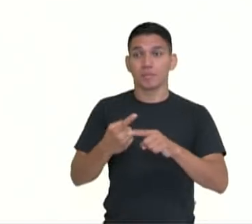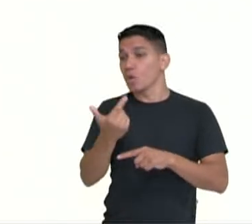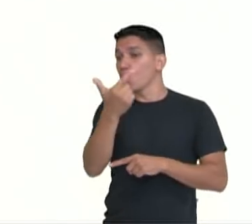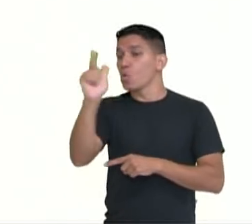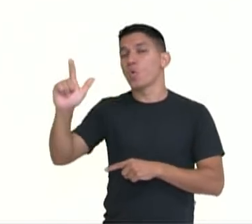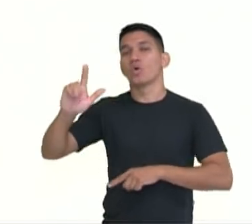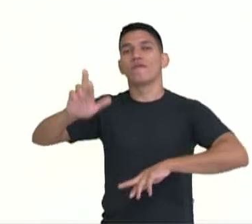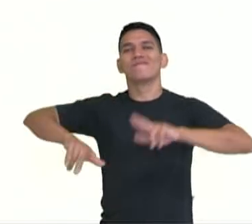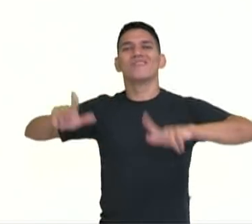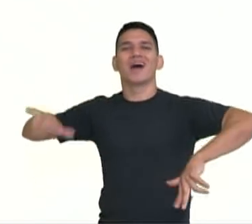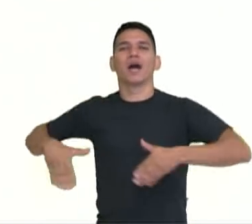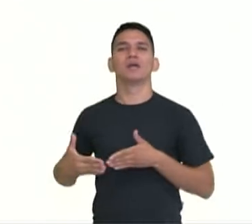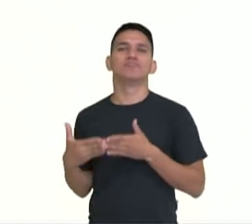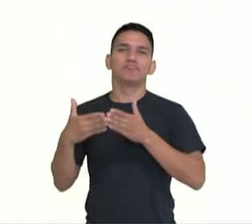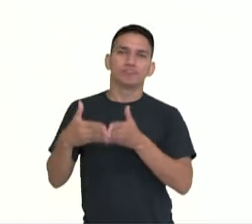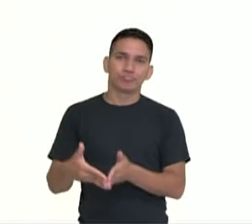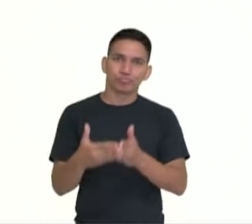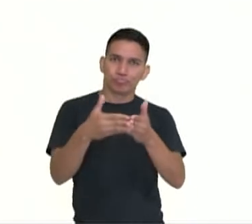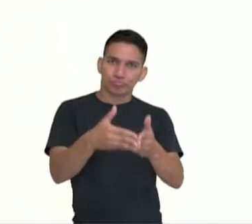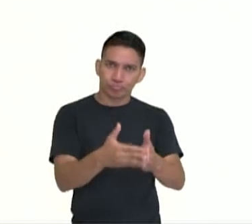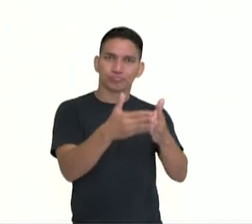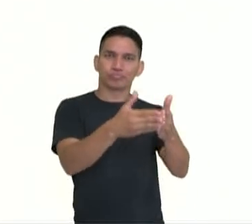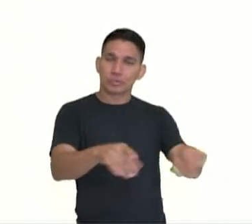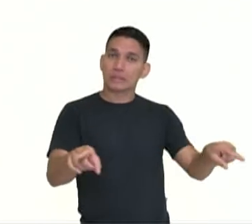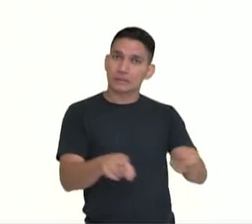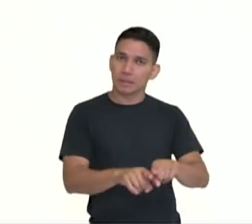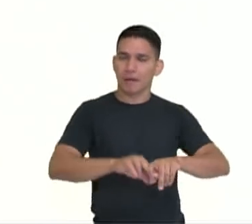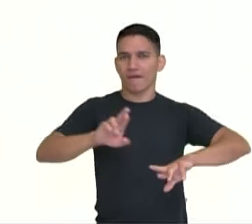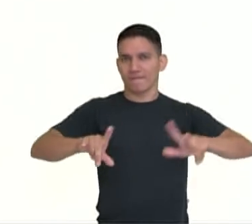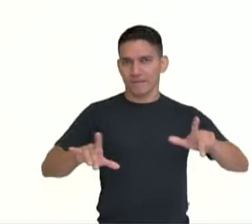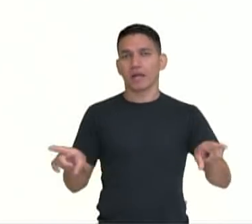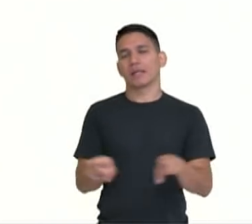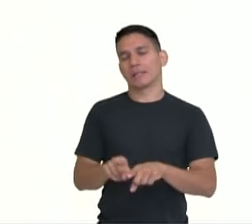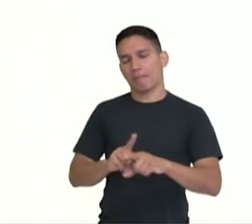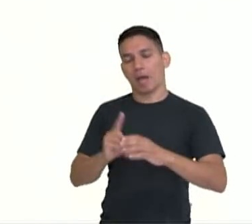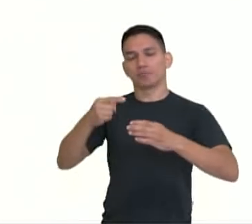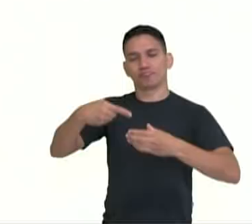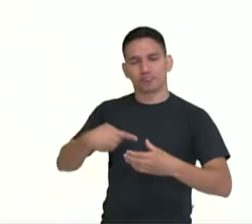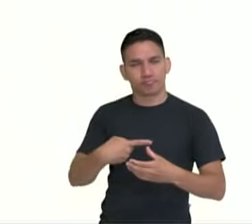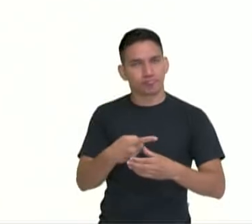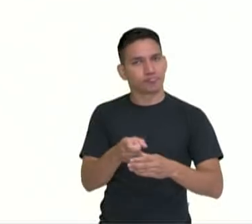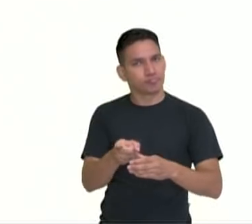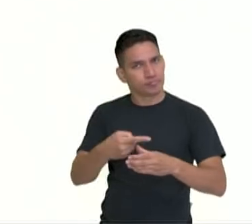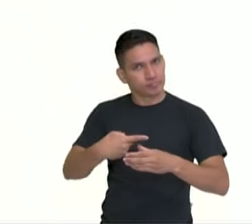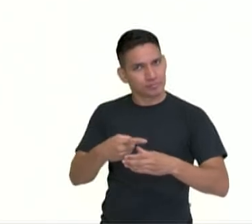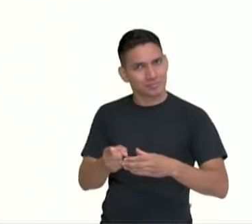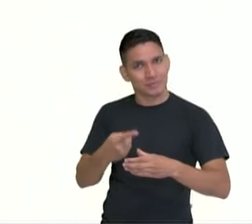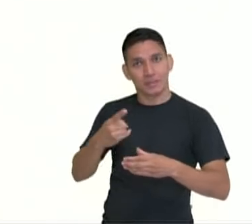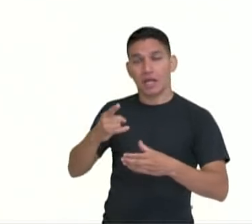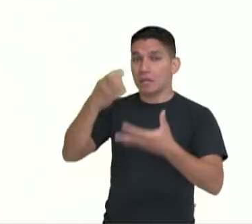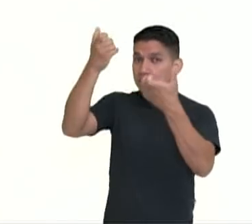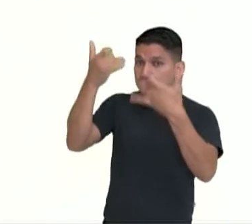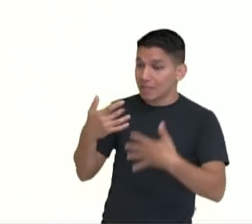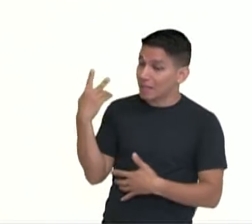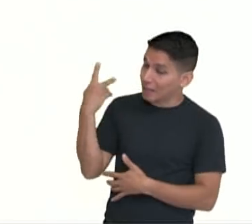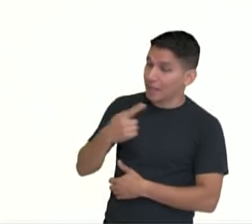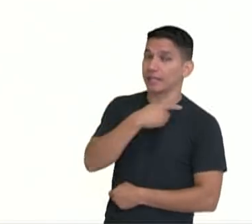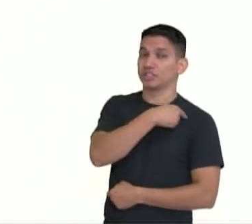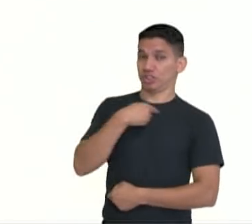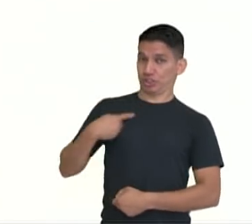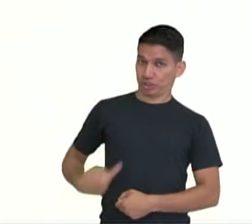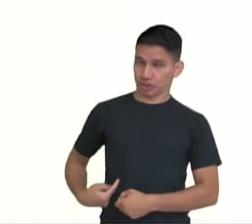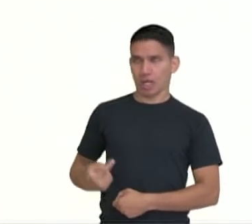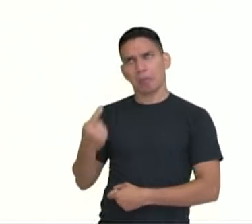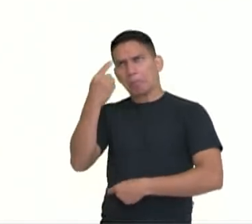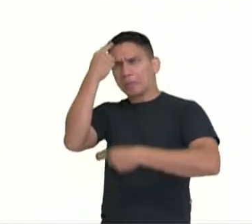outras atividades foram desenvolvidos pelos chineses. A bússola também, as referências dizem aí que foram os chineses que inventaram a